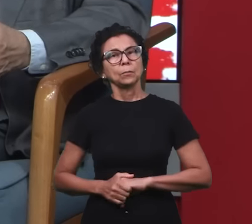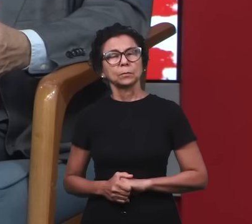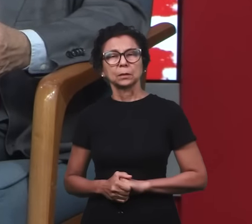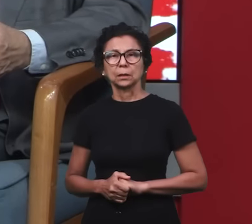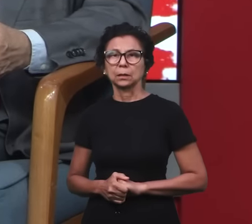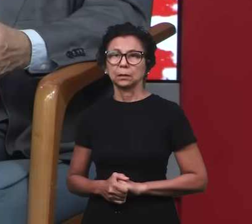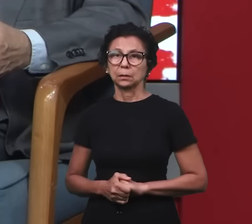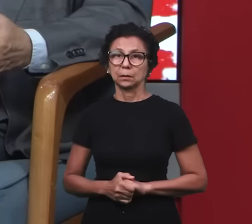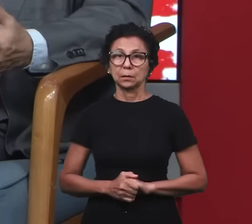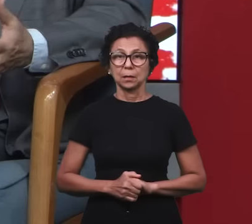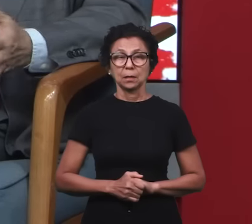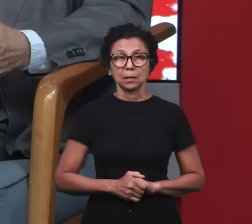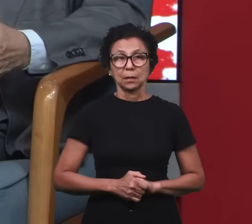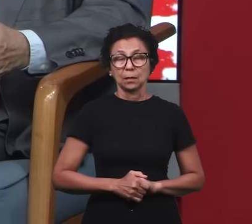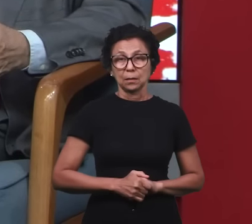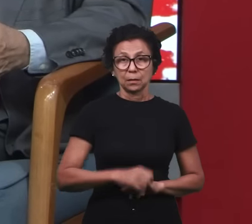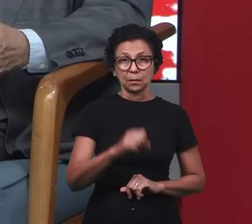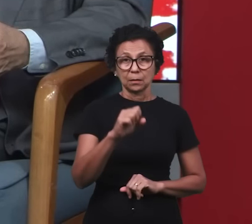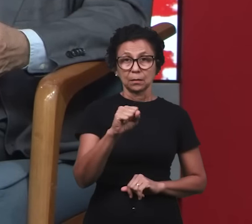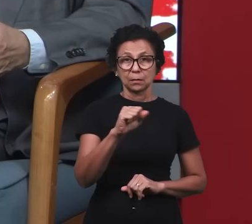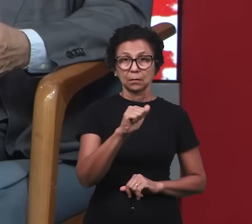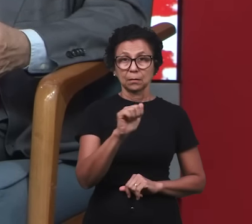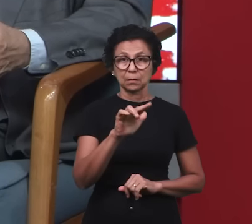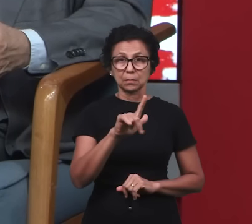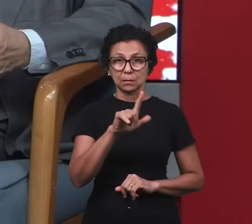igreja. Perseguiu a igreja.